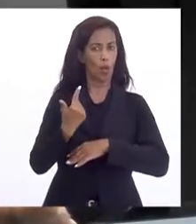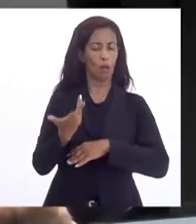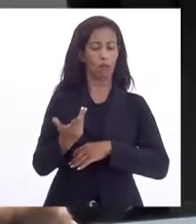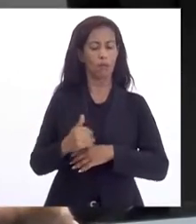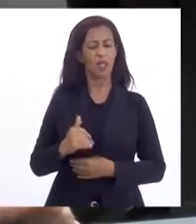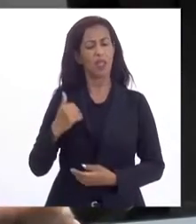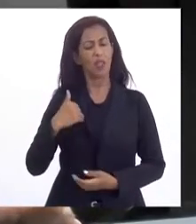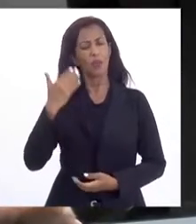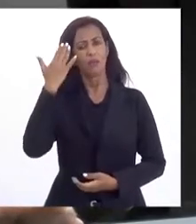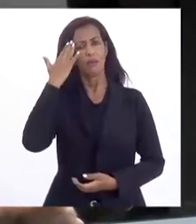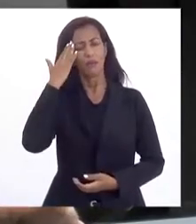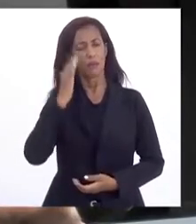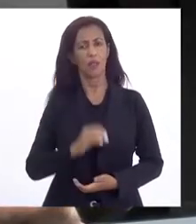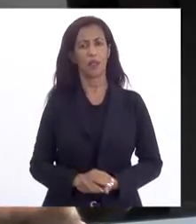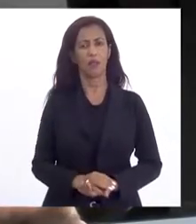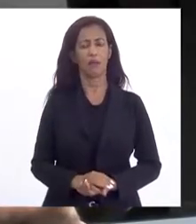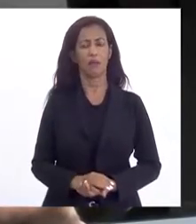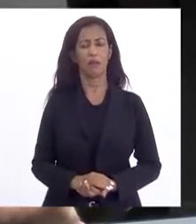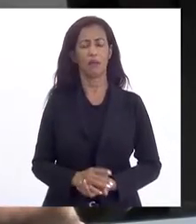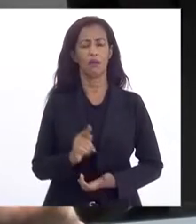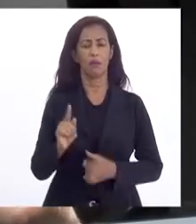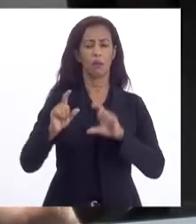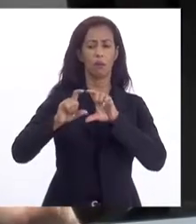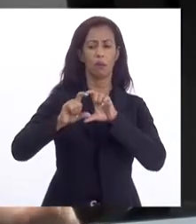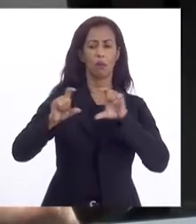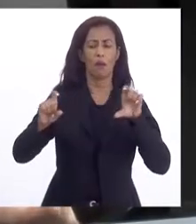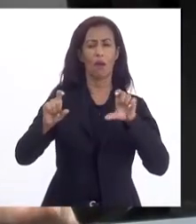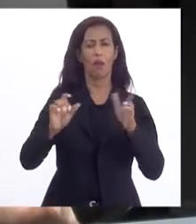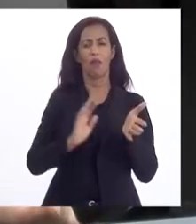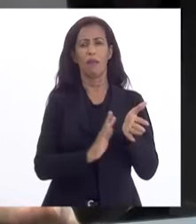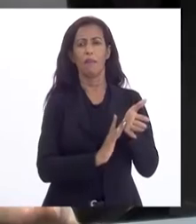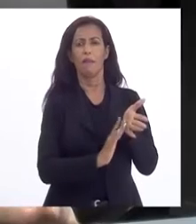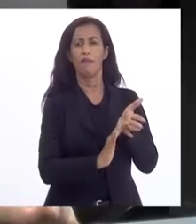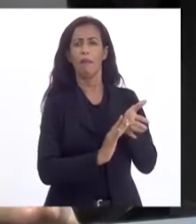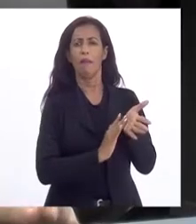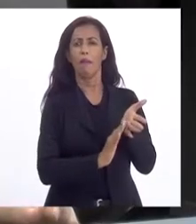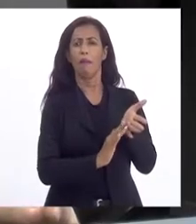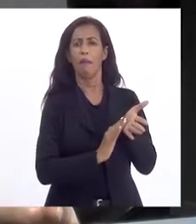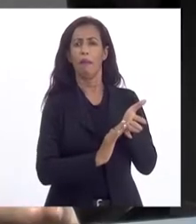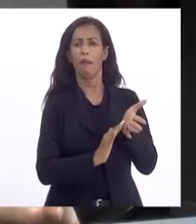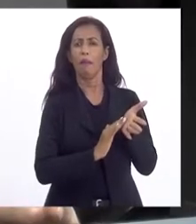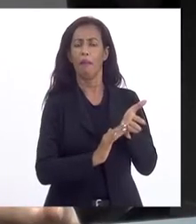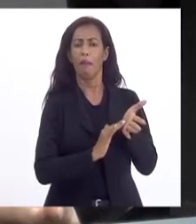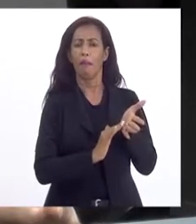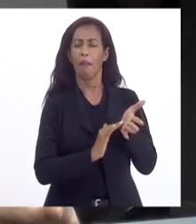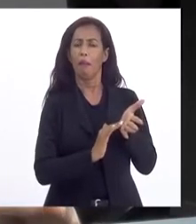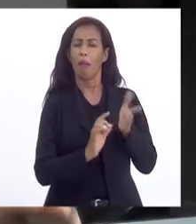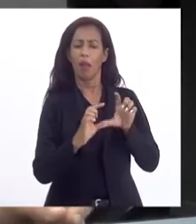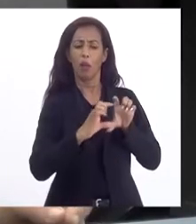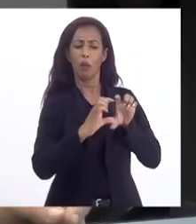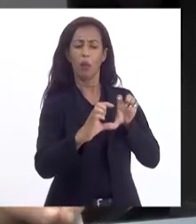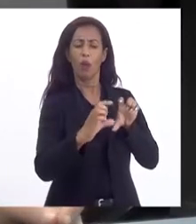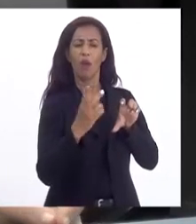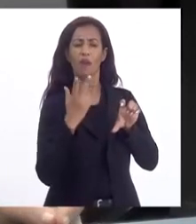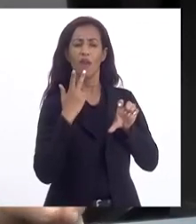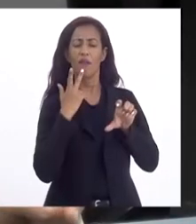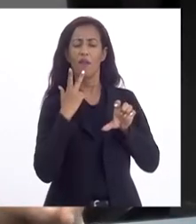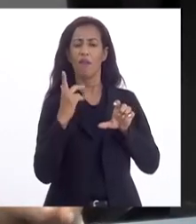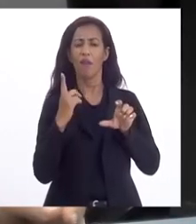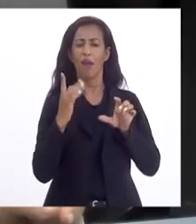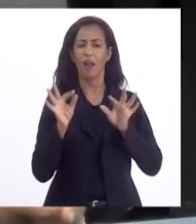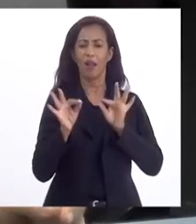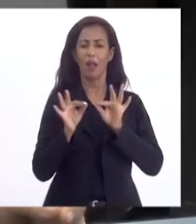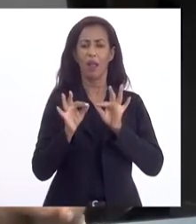Eu entendo que essa etiqueta em braille deve dizer respeito ao tamanho da roupa,